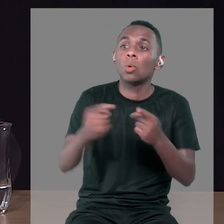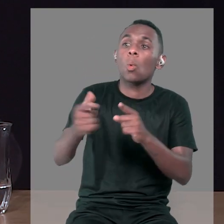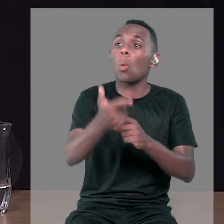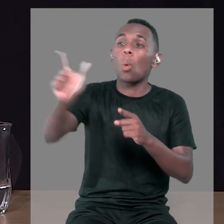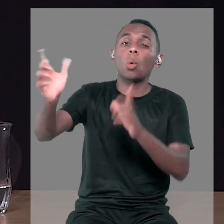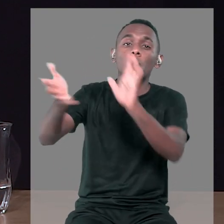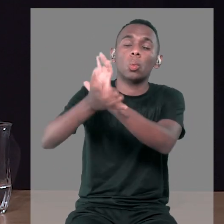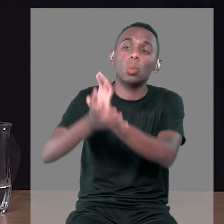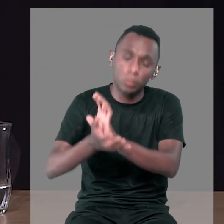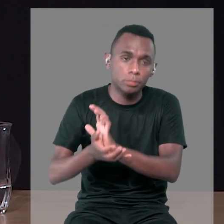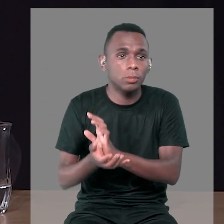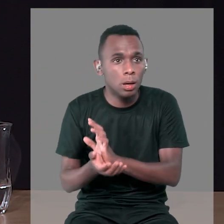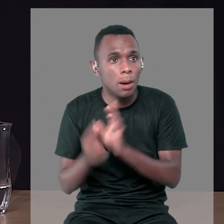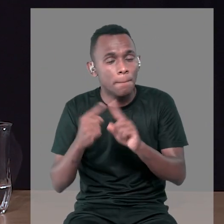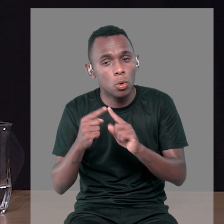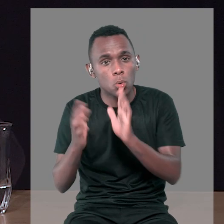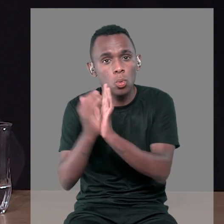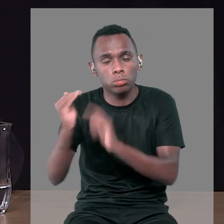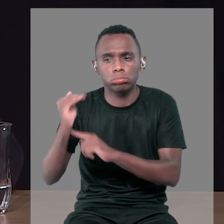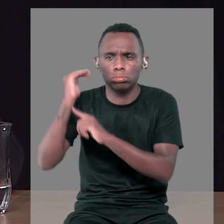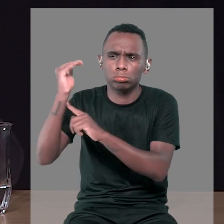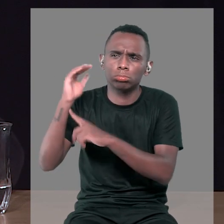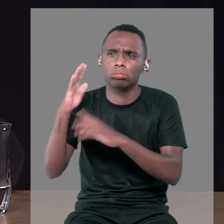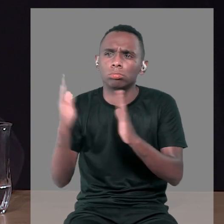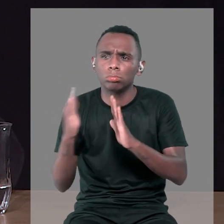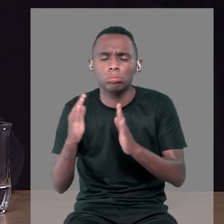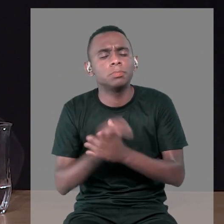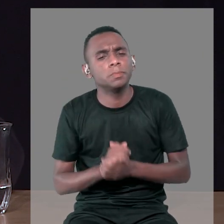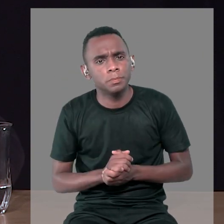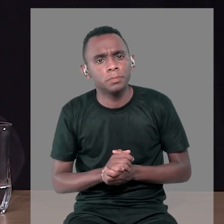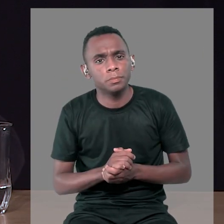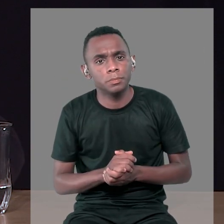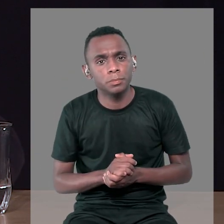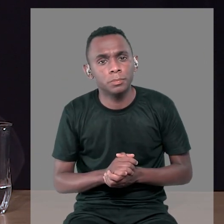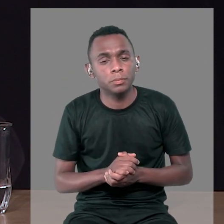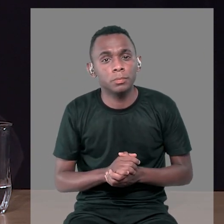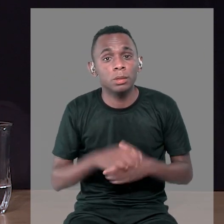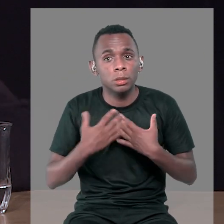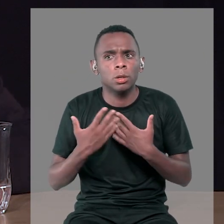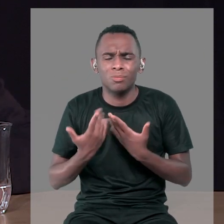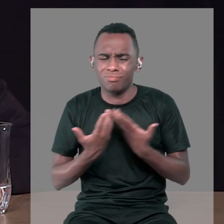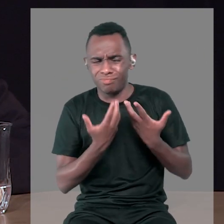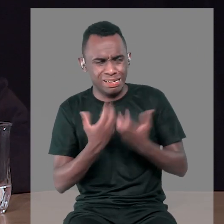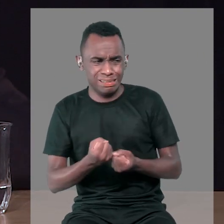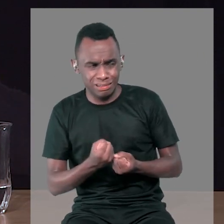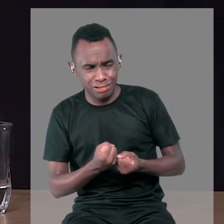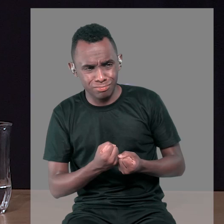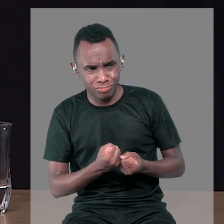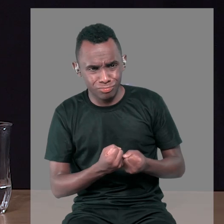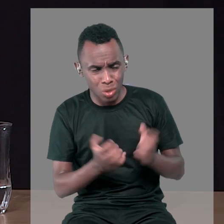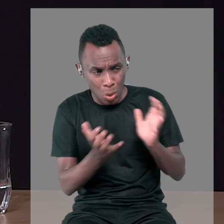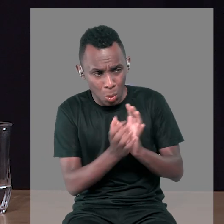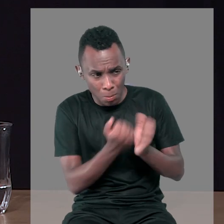né, a elite, né, na época chamada Otimate, vai resistir à ideia da infantaria, porque via